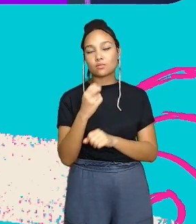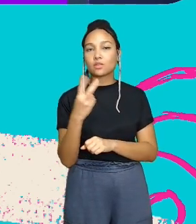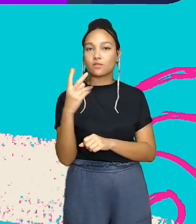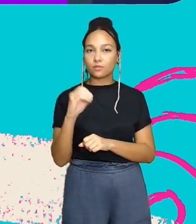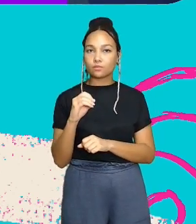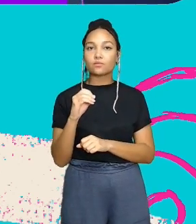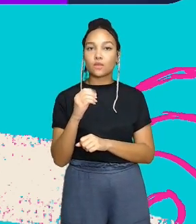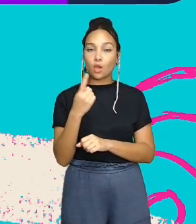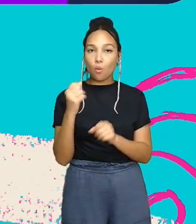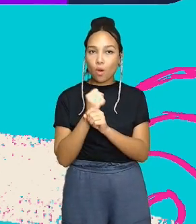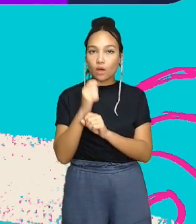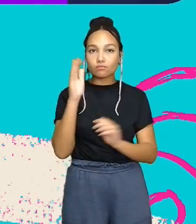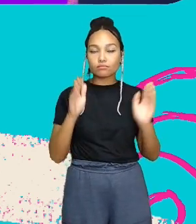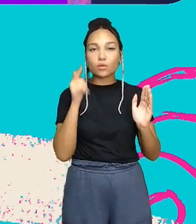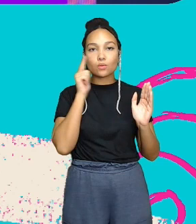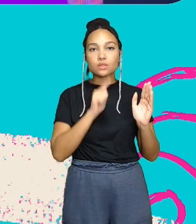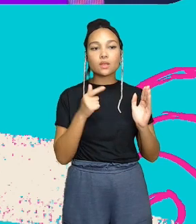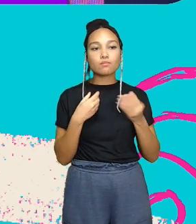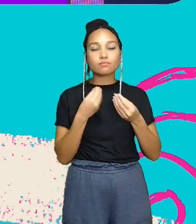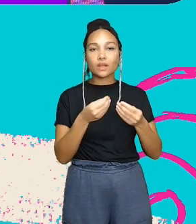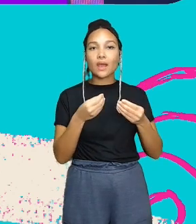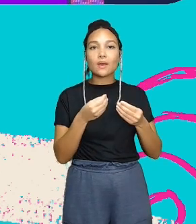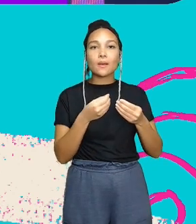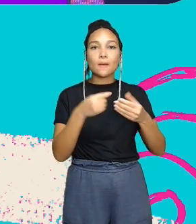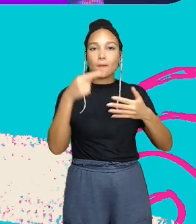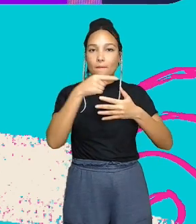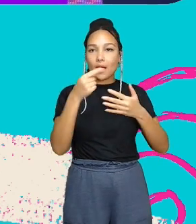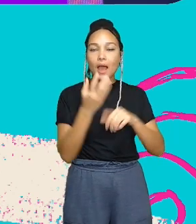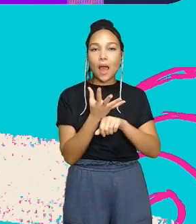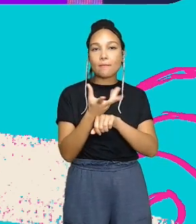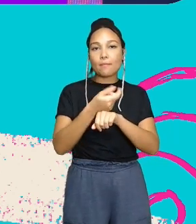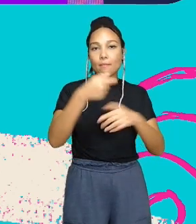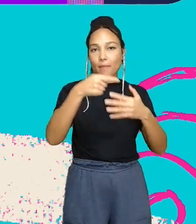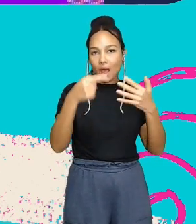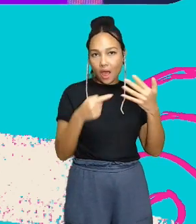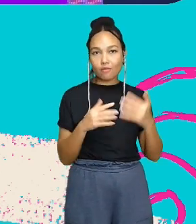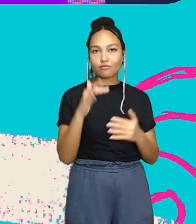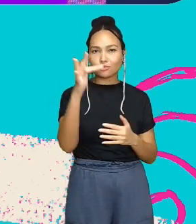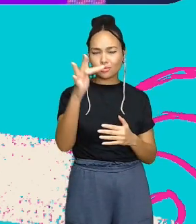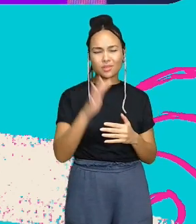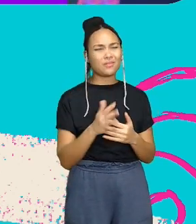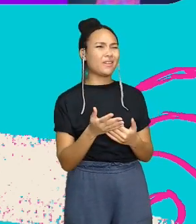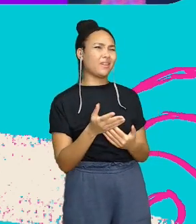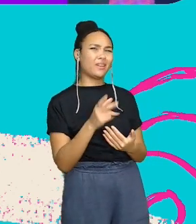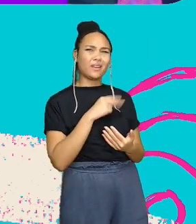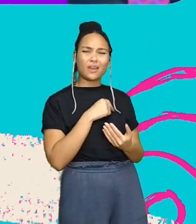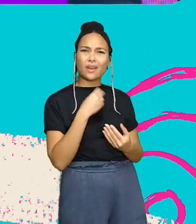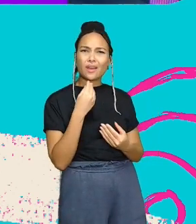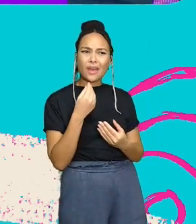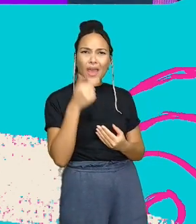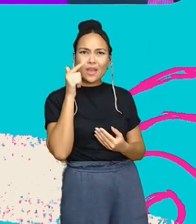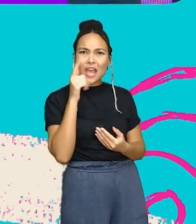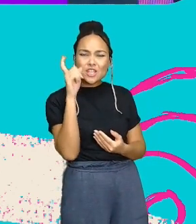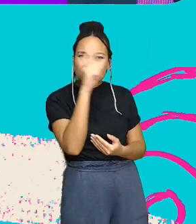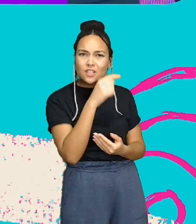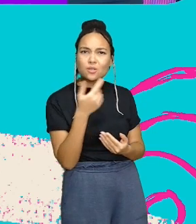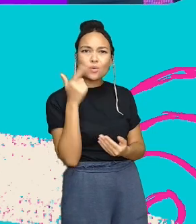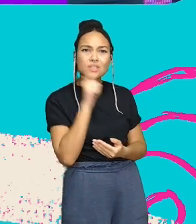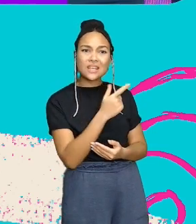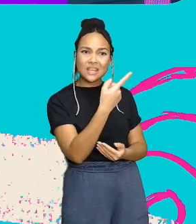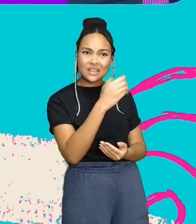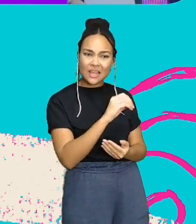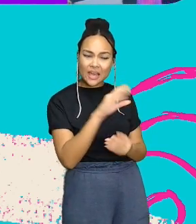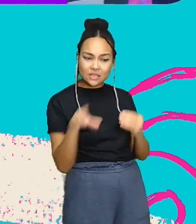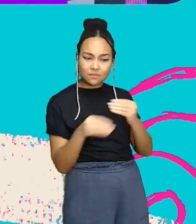5 habilidades para o futuro. Uma sacanagem. Vamos lá, já é tão difícil conseguir essas 10 aqui, eles ainda colocam mais 5